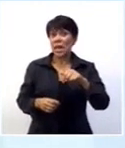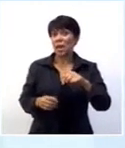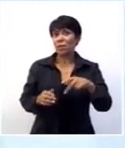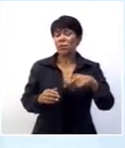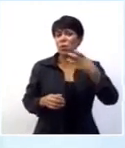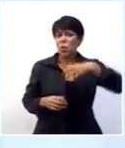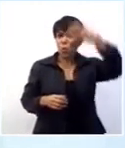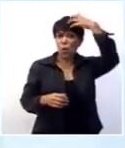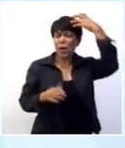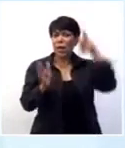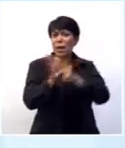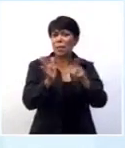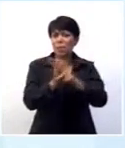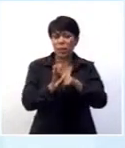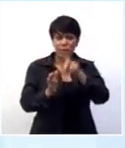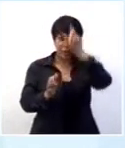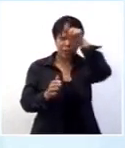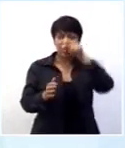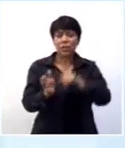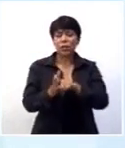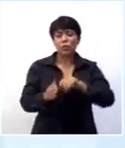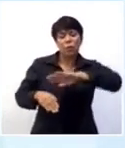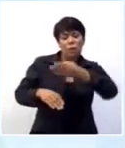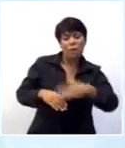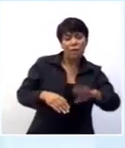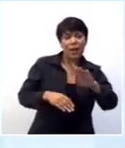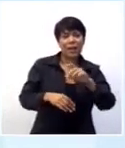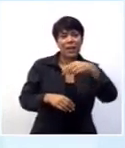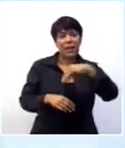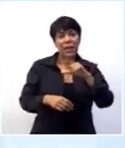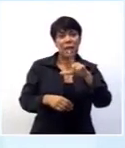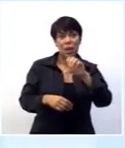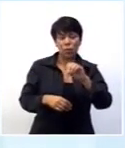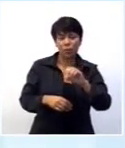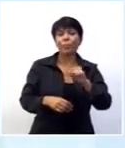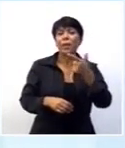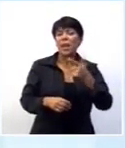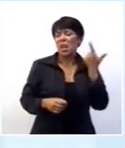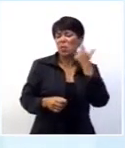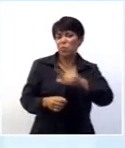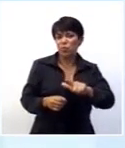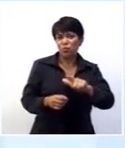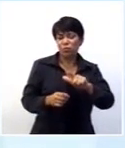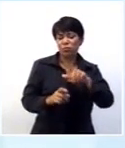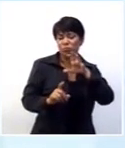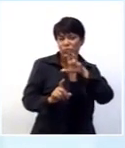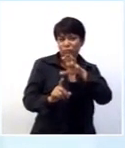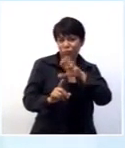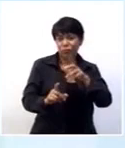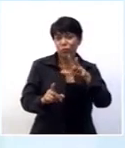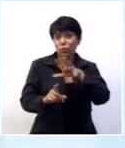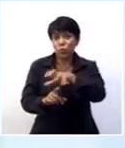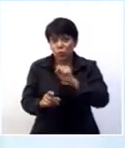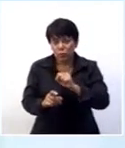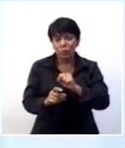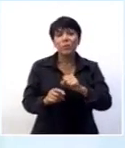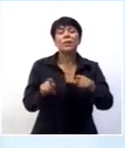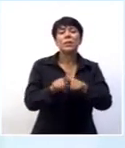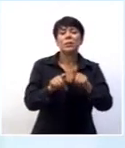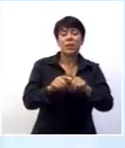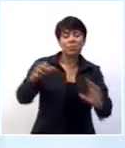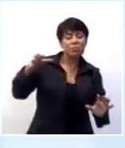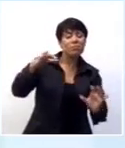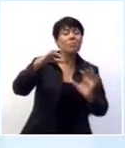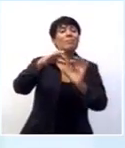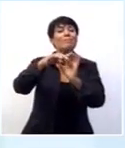ali da região do Vale do Nilo. E ele vai ser responsável por conquistar o Baixo Egito e assim ele vai